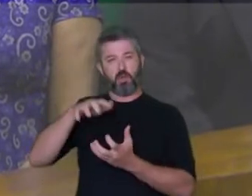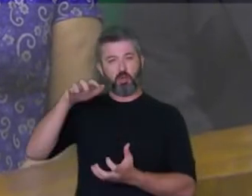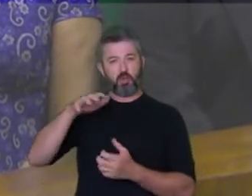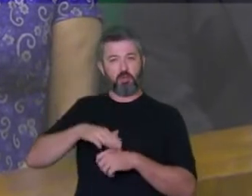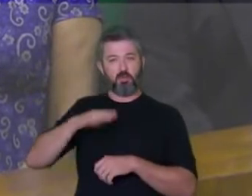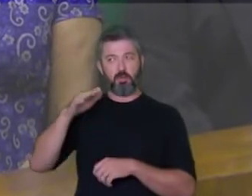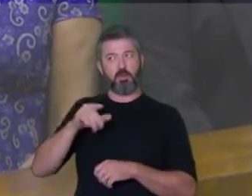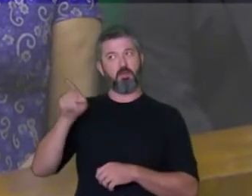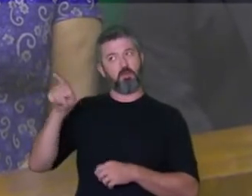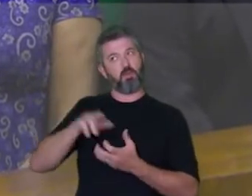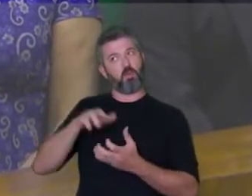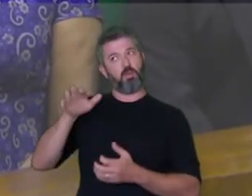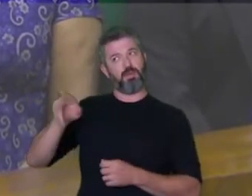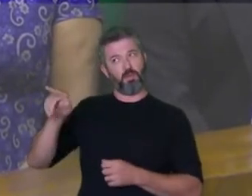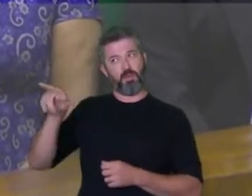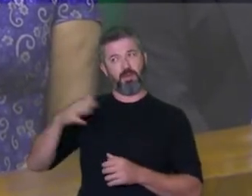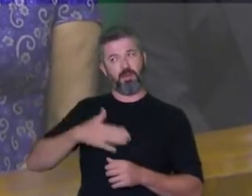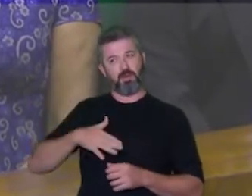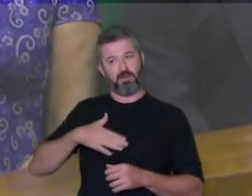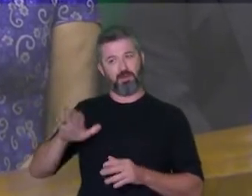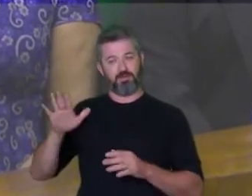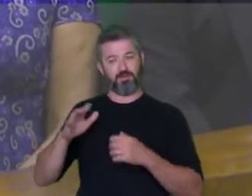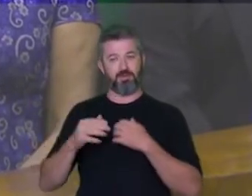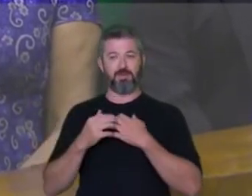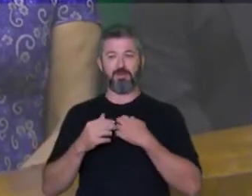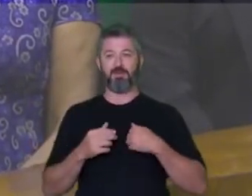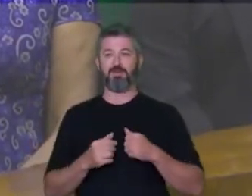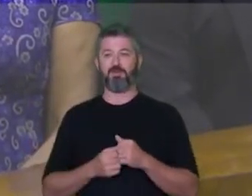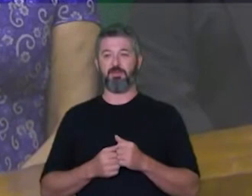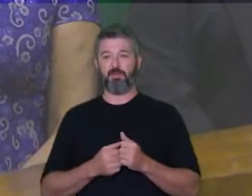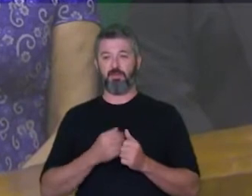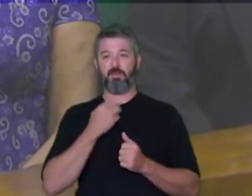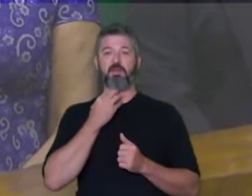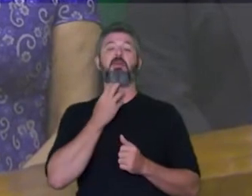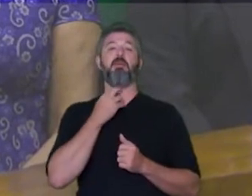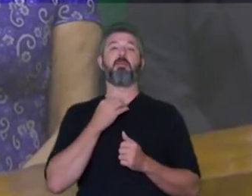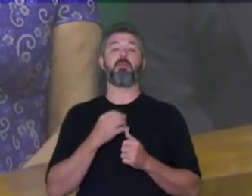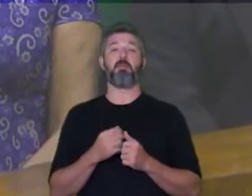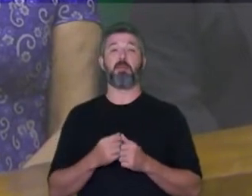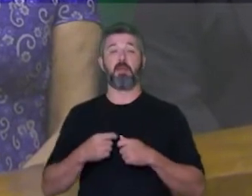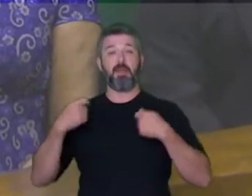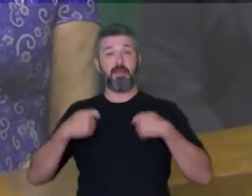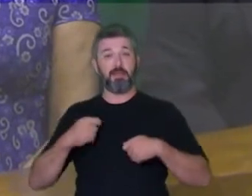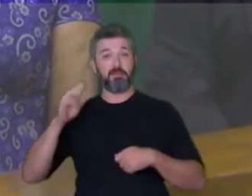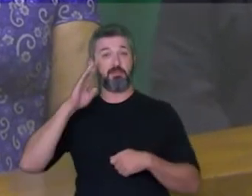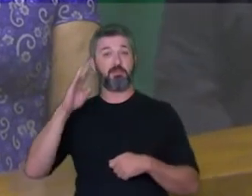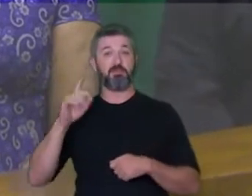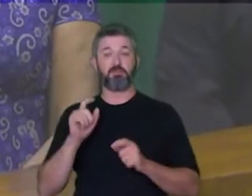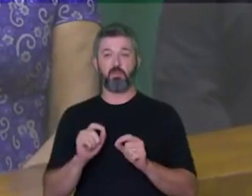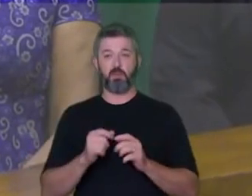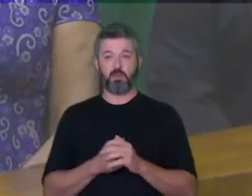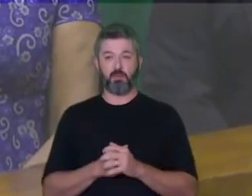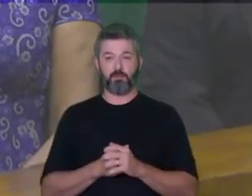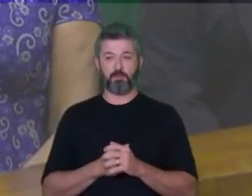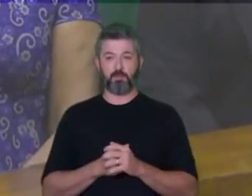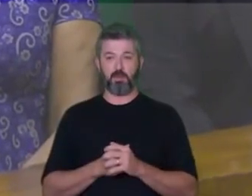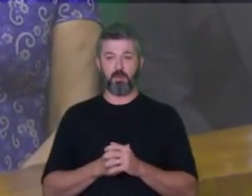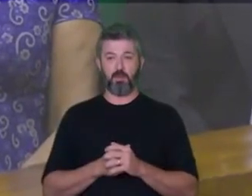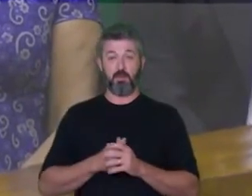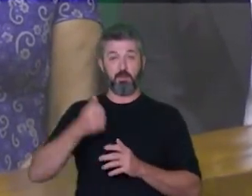você seja da melhor idade, muito pelo contrário, viu? A principal demanda é, deputado Paulinho Freire,